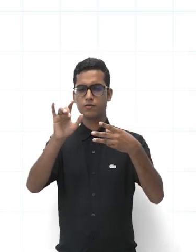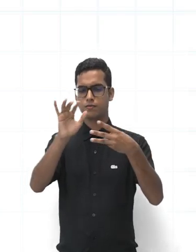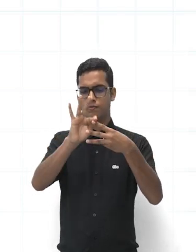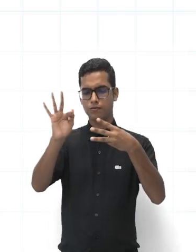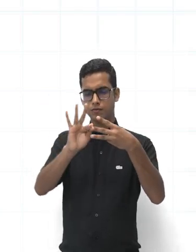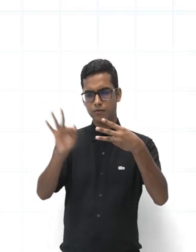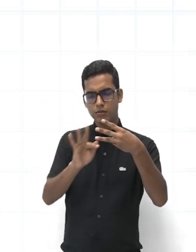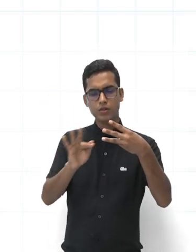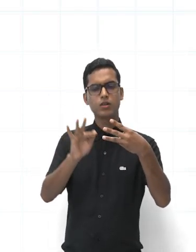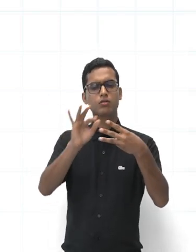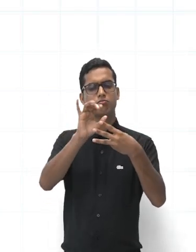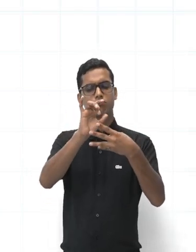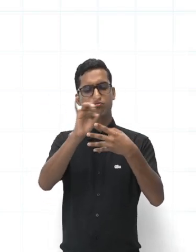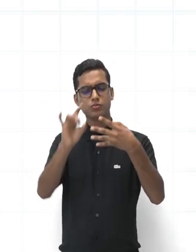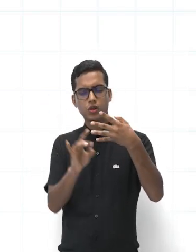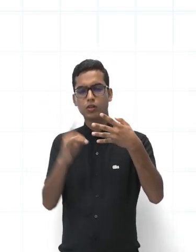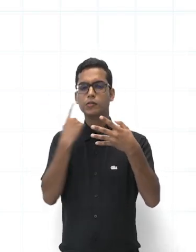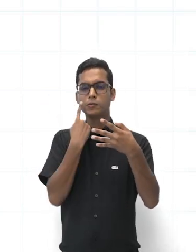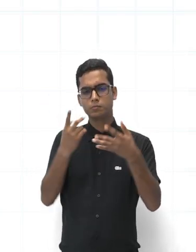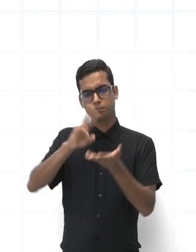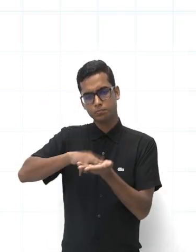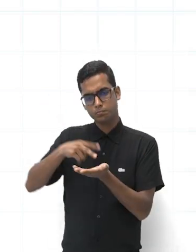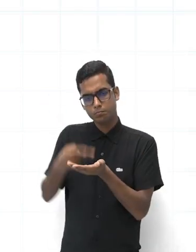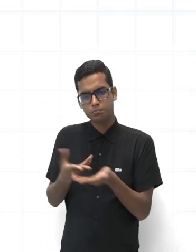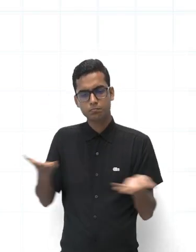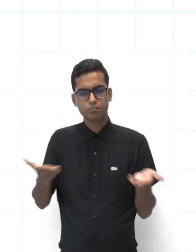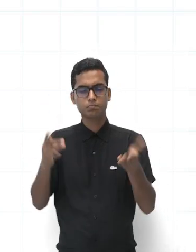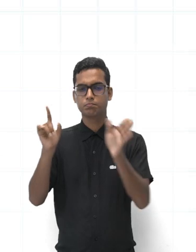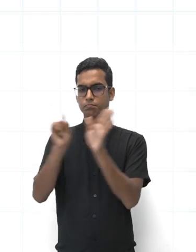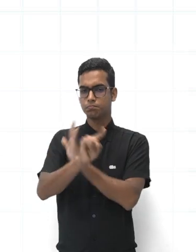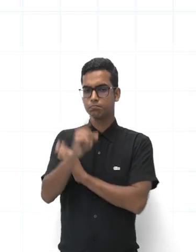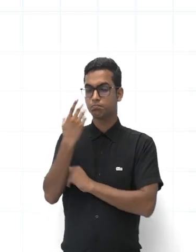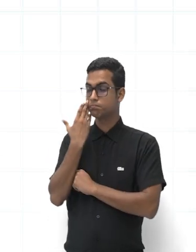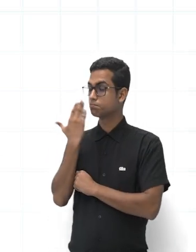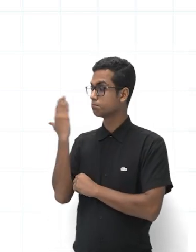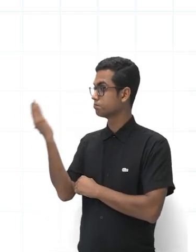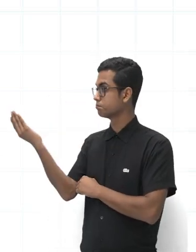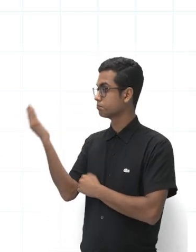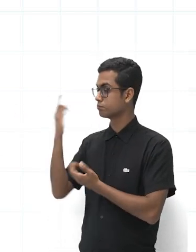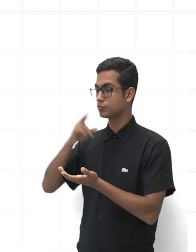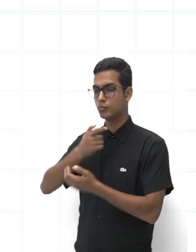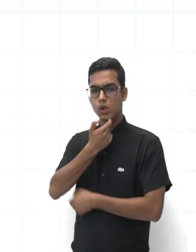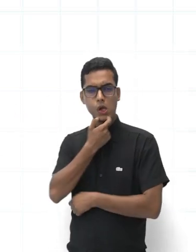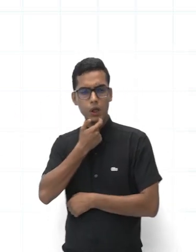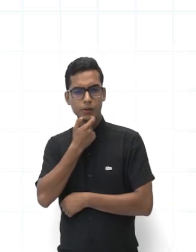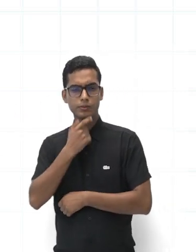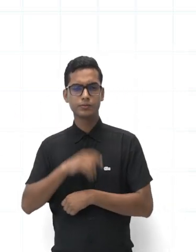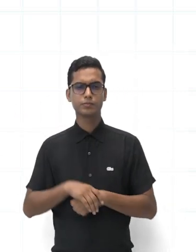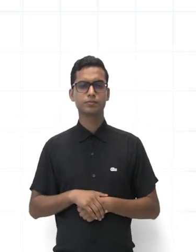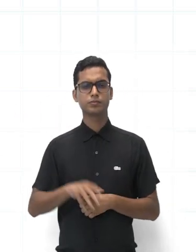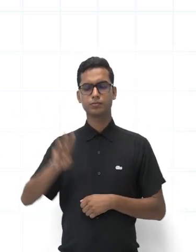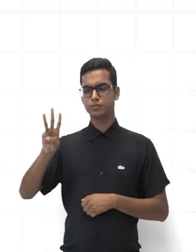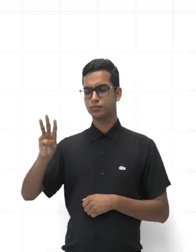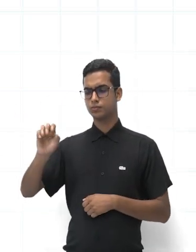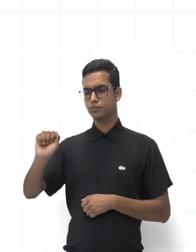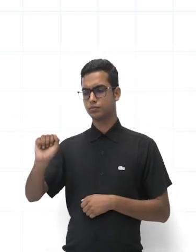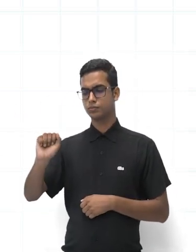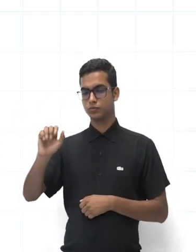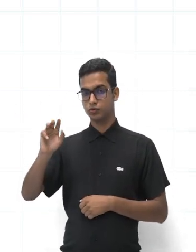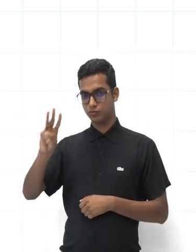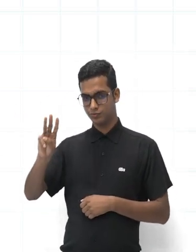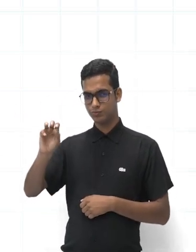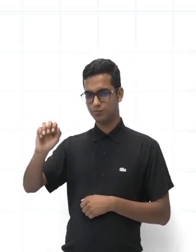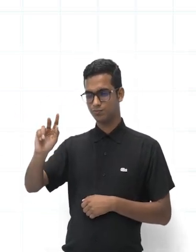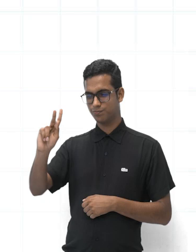a seguinte pergunta. What time do you go to school? What time do you go to school? What time é uma expressão que